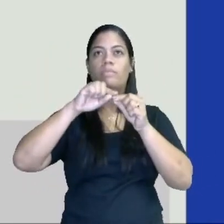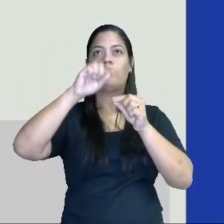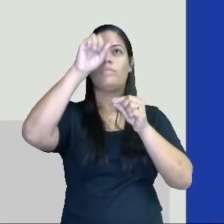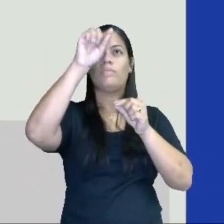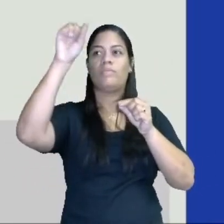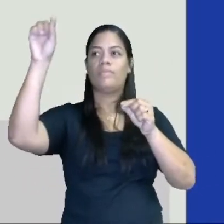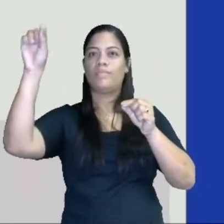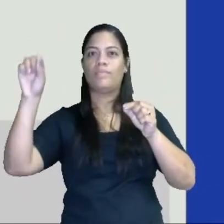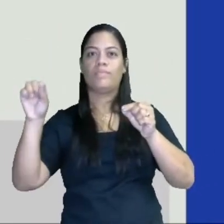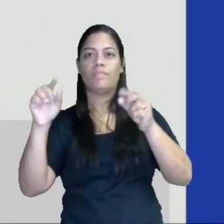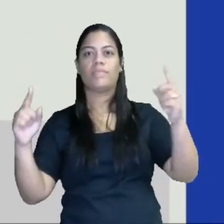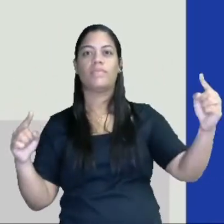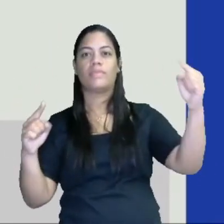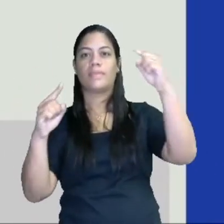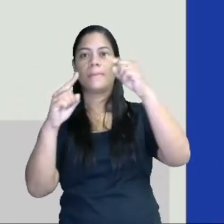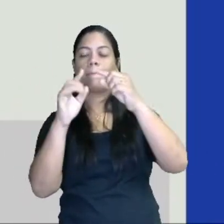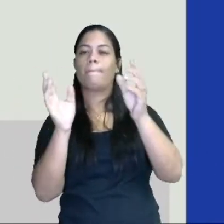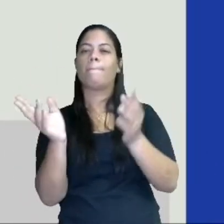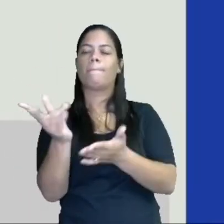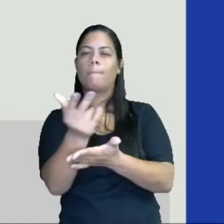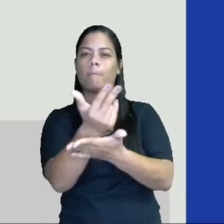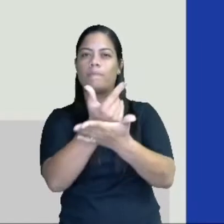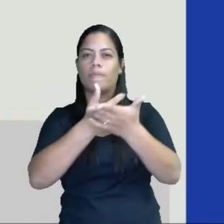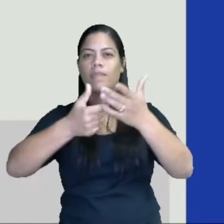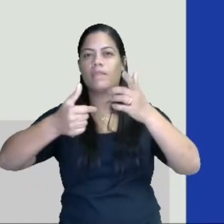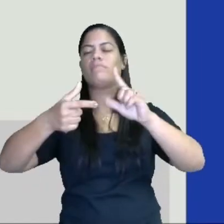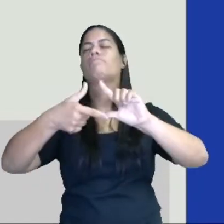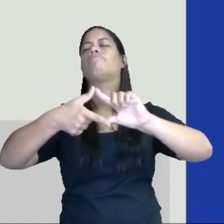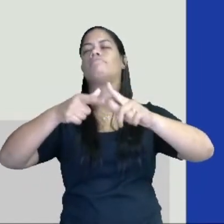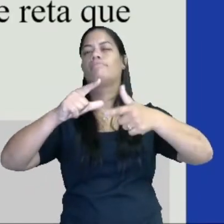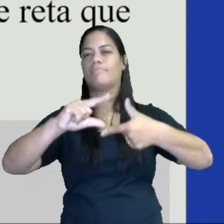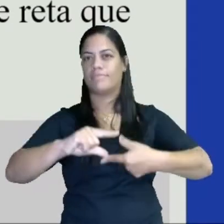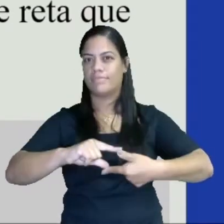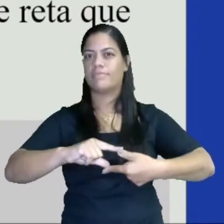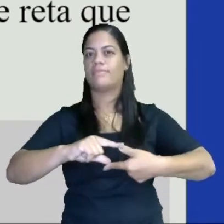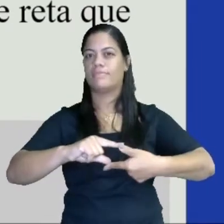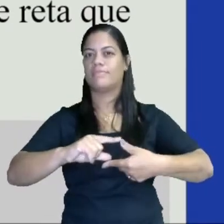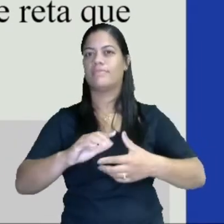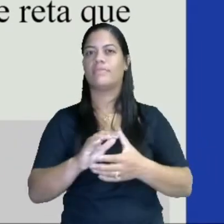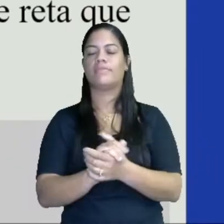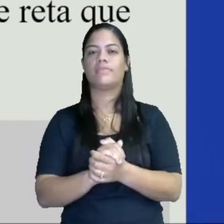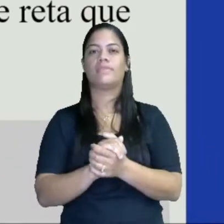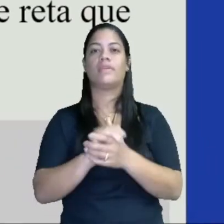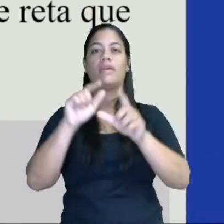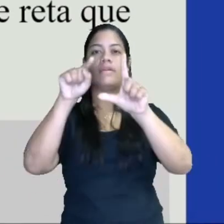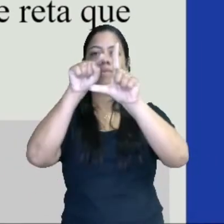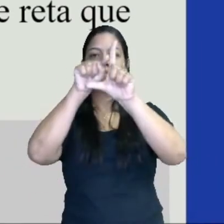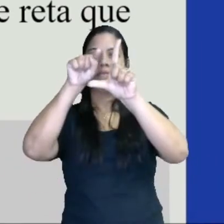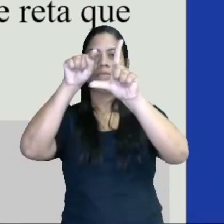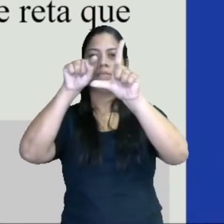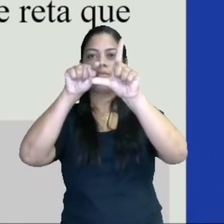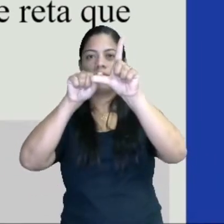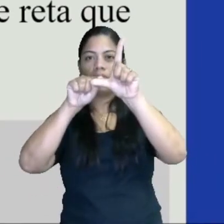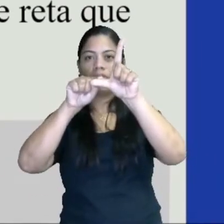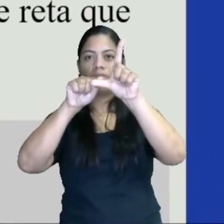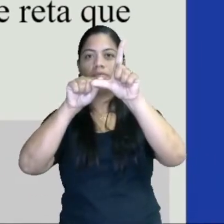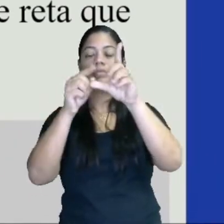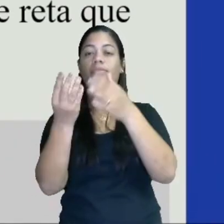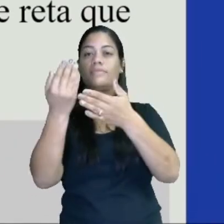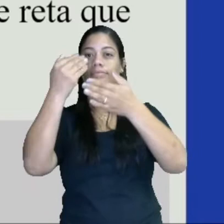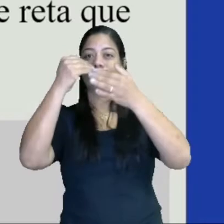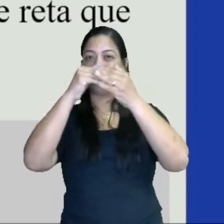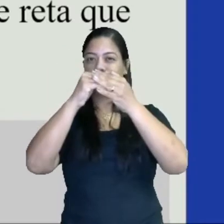de reta que une os vértices consecutivos. Ângulos. Os ângulos